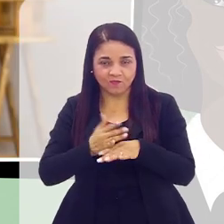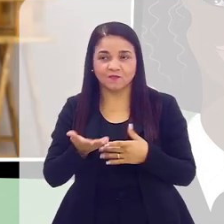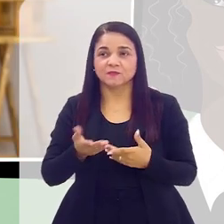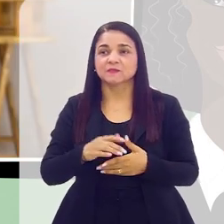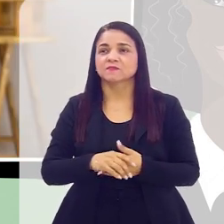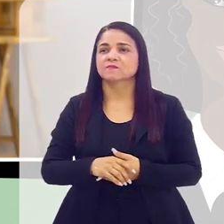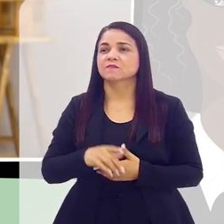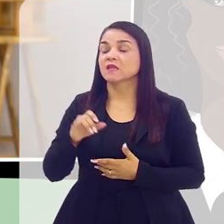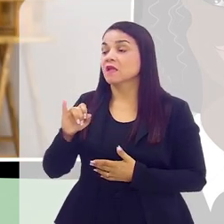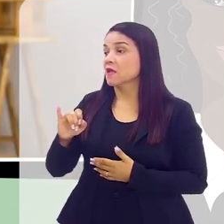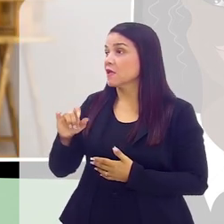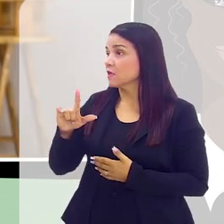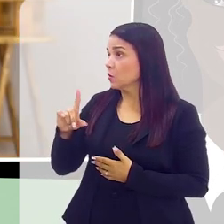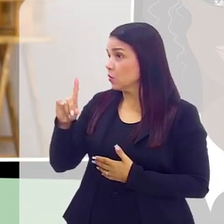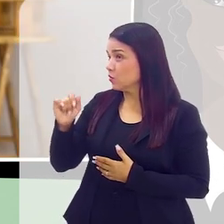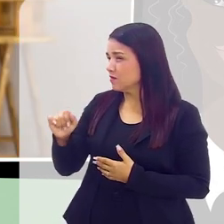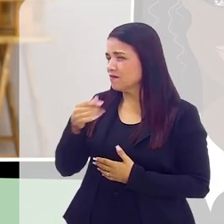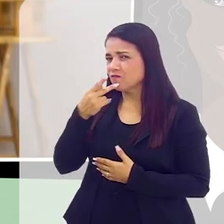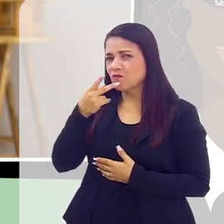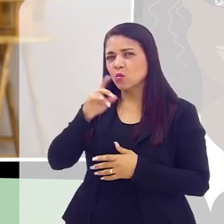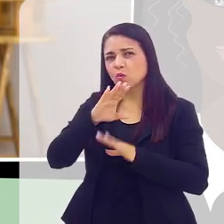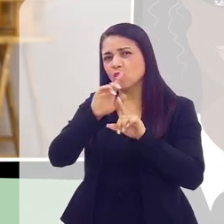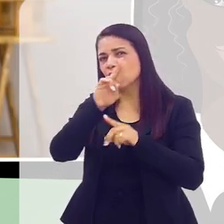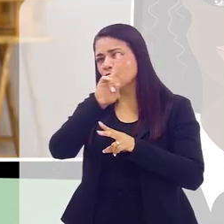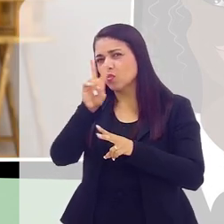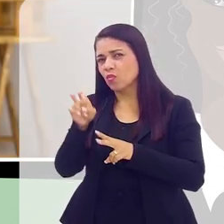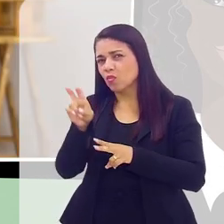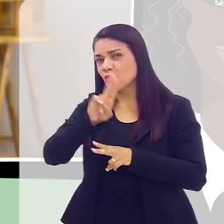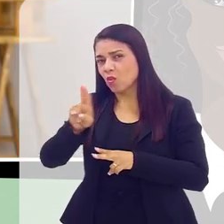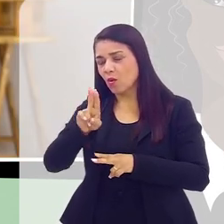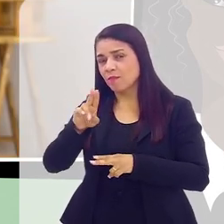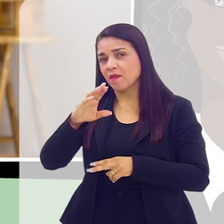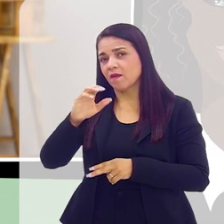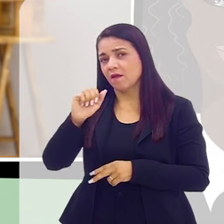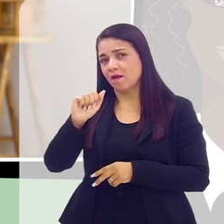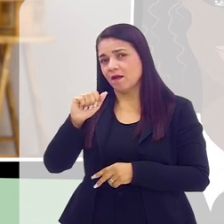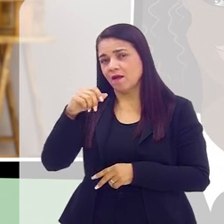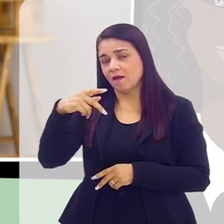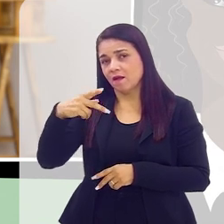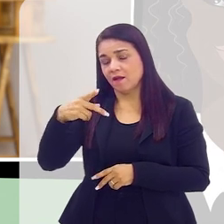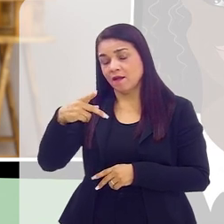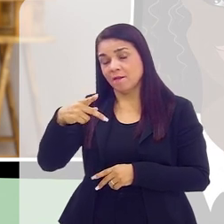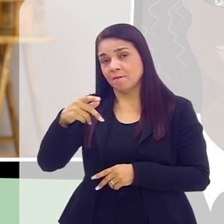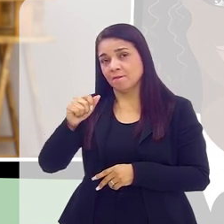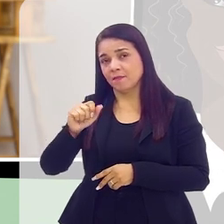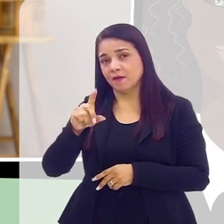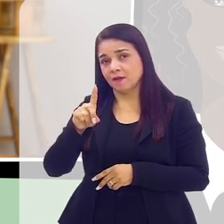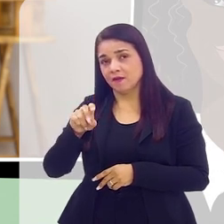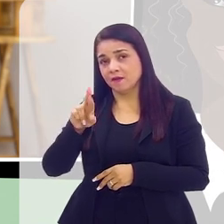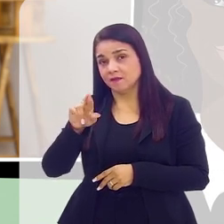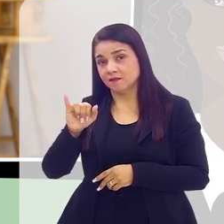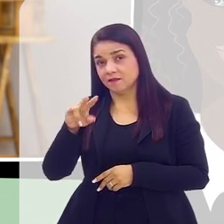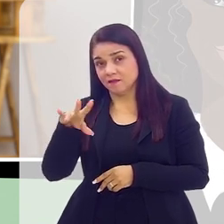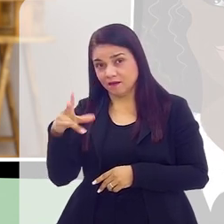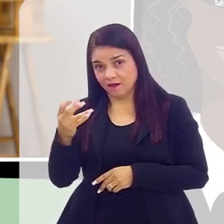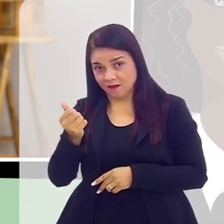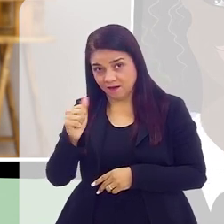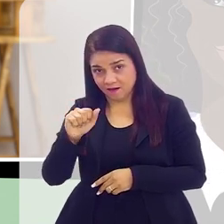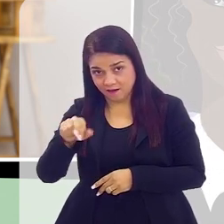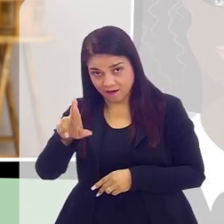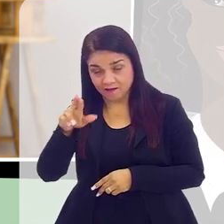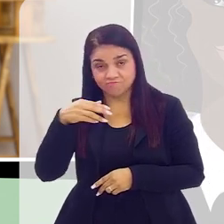a Hilda, ela tocou na questão de apadrinhar, né? Que ela já está há um tempo e ela já